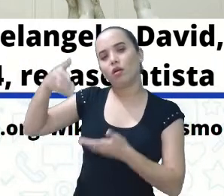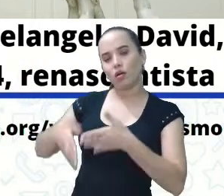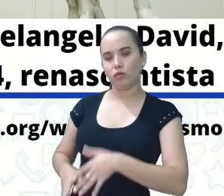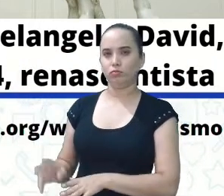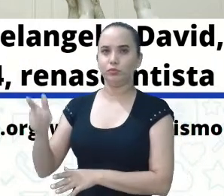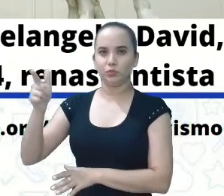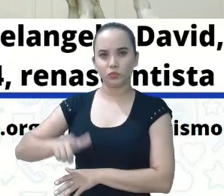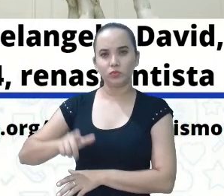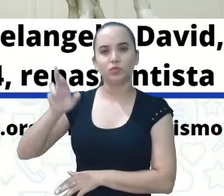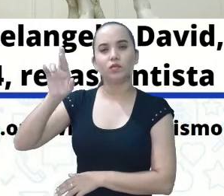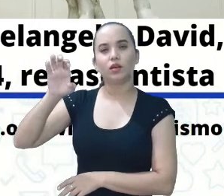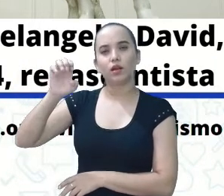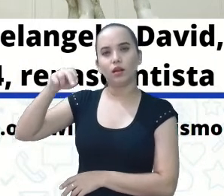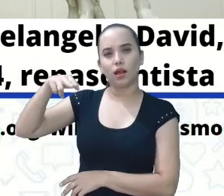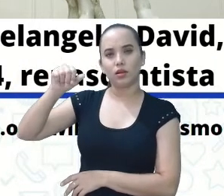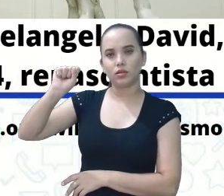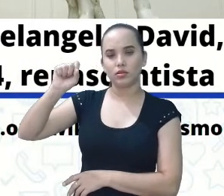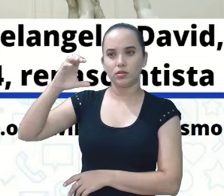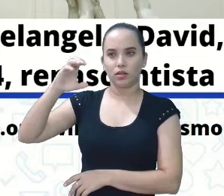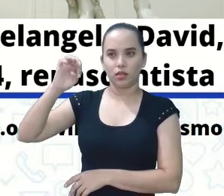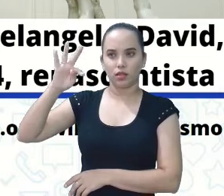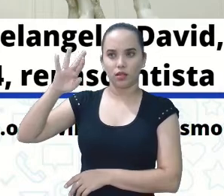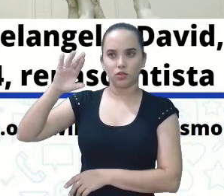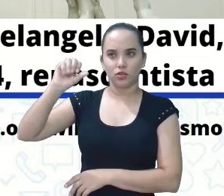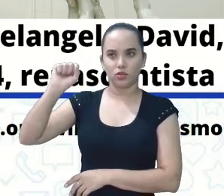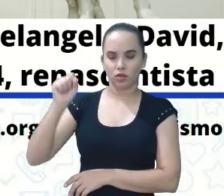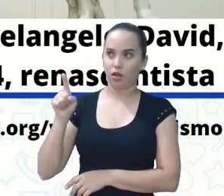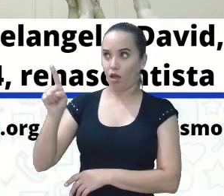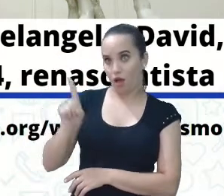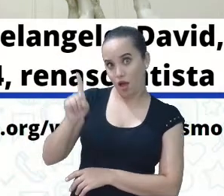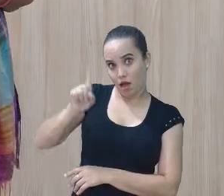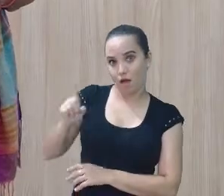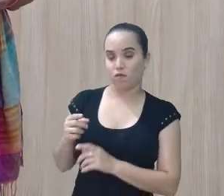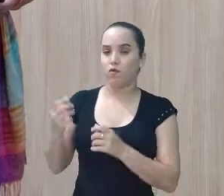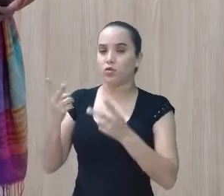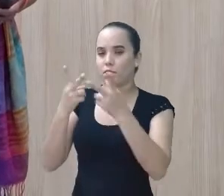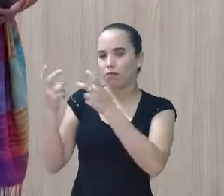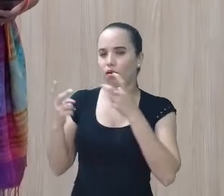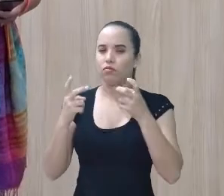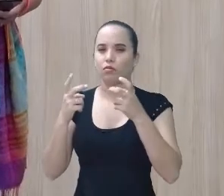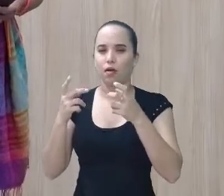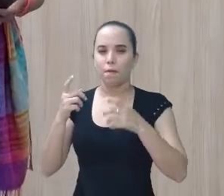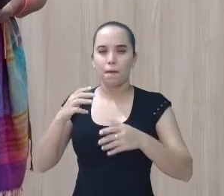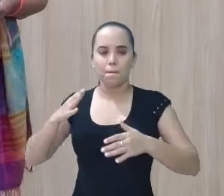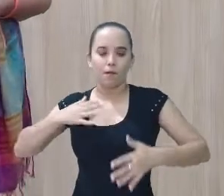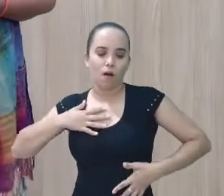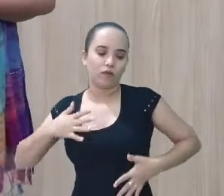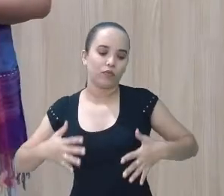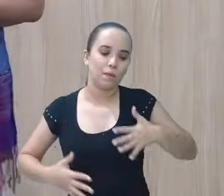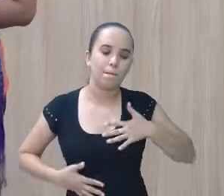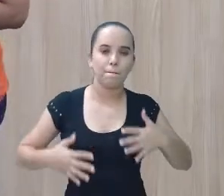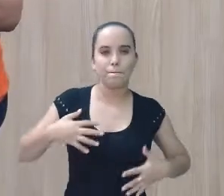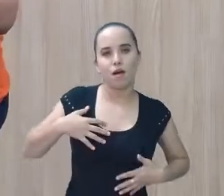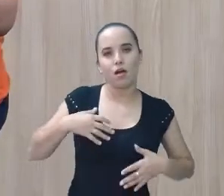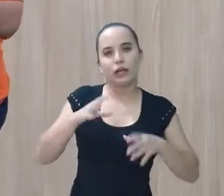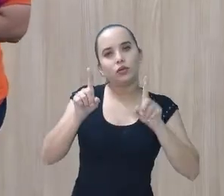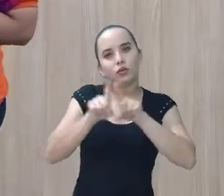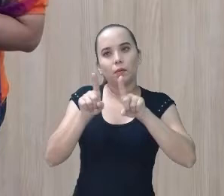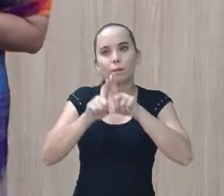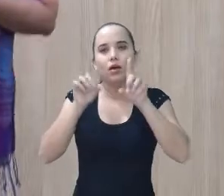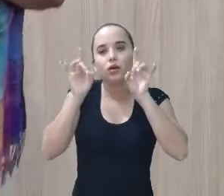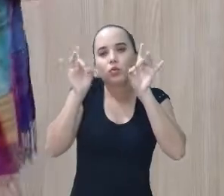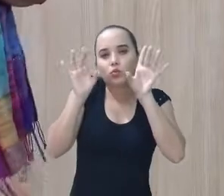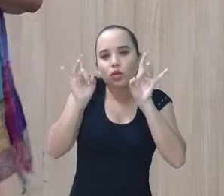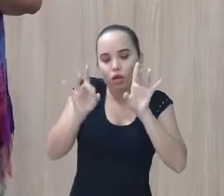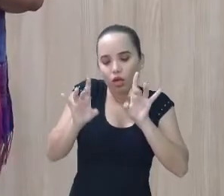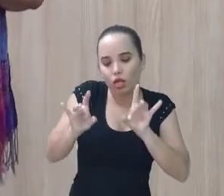mais movimento, mais dinâmica, mais estudo anatômico, da anatomia, então a